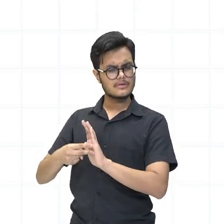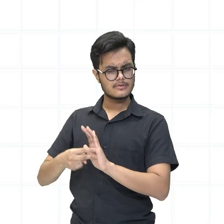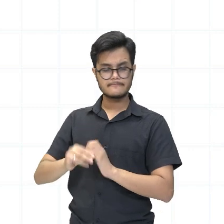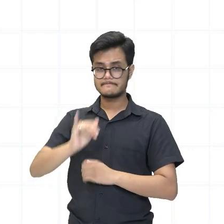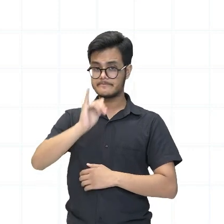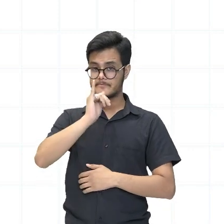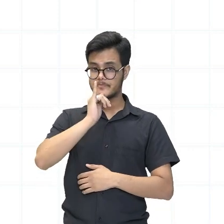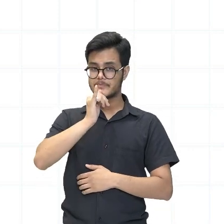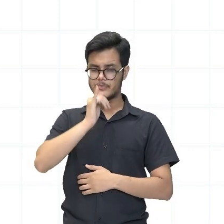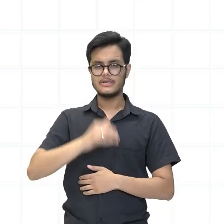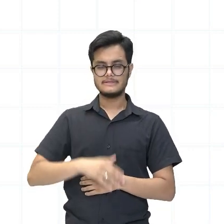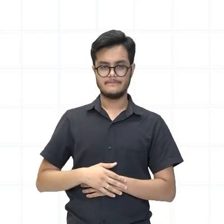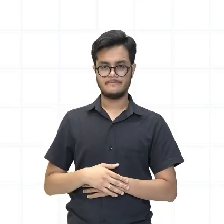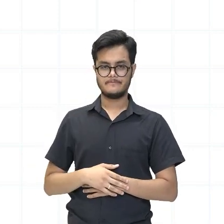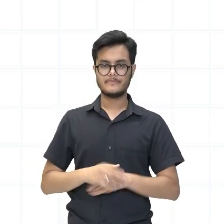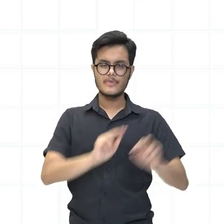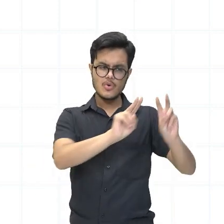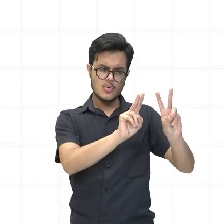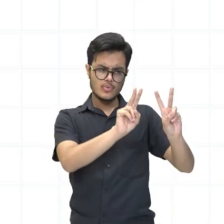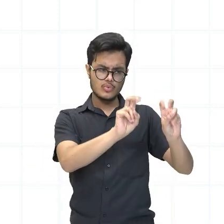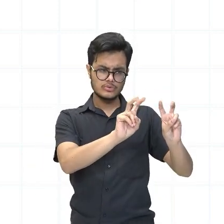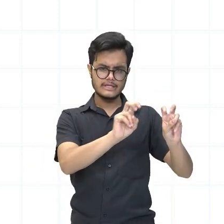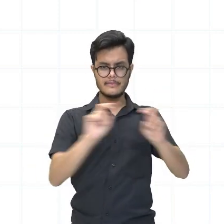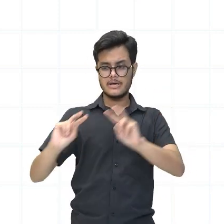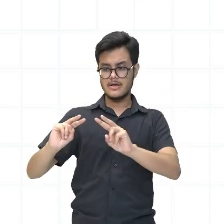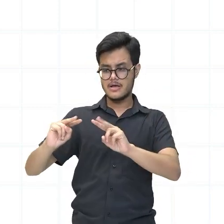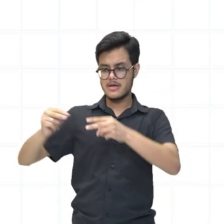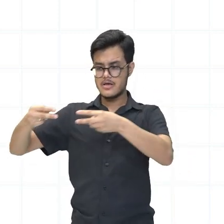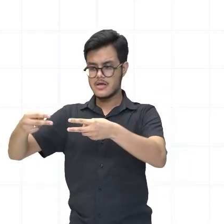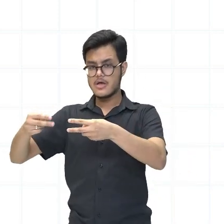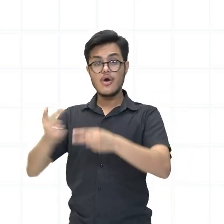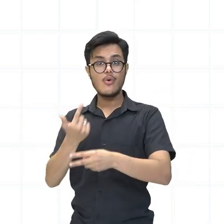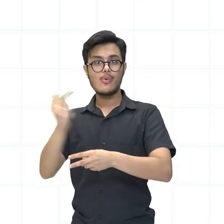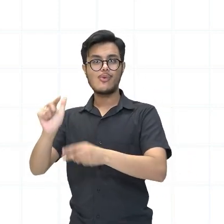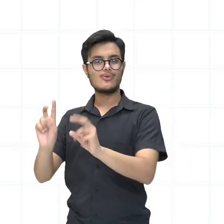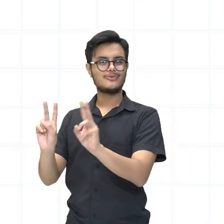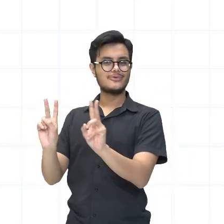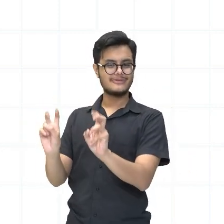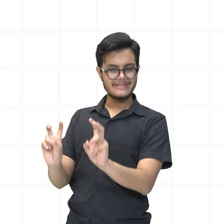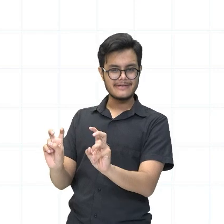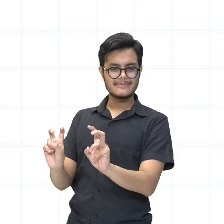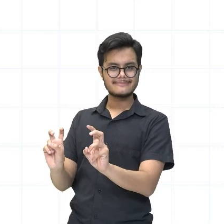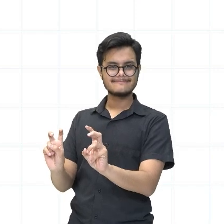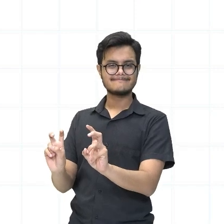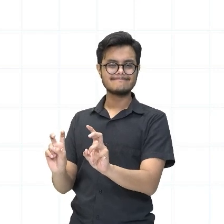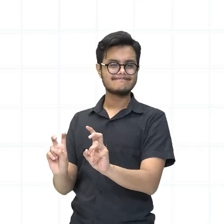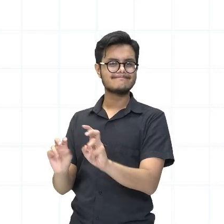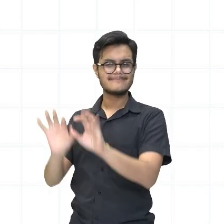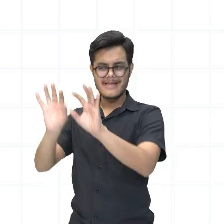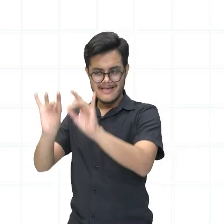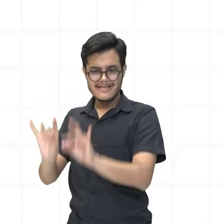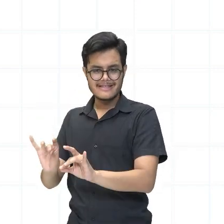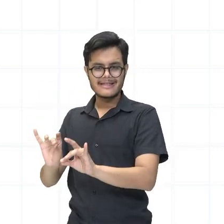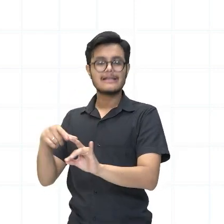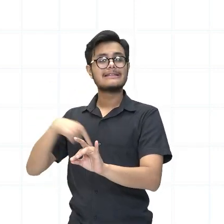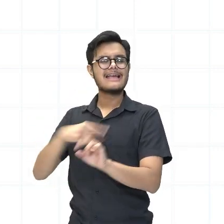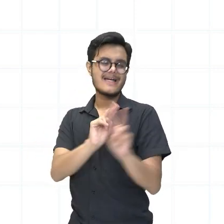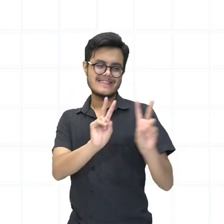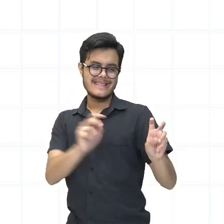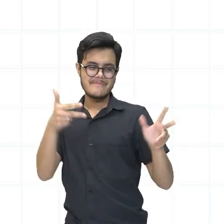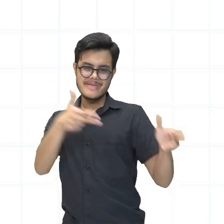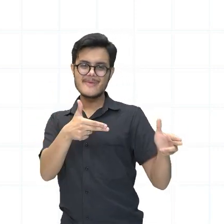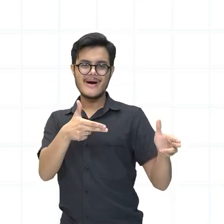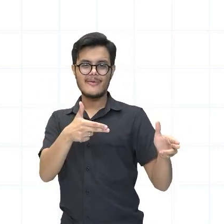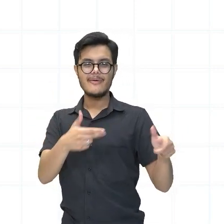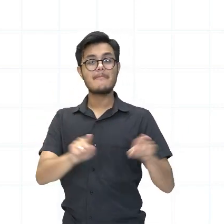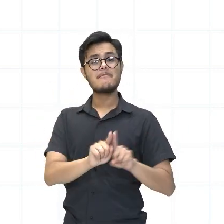como um direcionamento. Nós vamos ter pequenas temáticas, ou seja, pequenas questões que estão relacionadas ao nosso